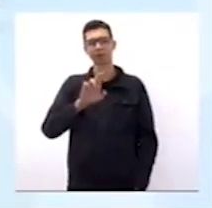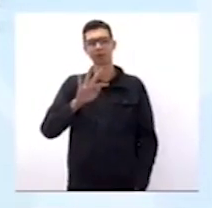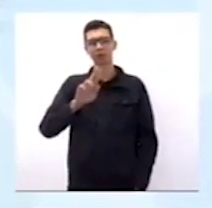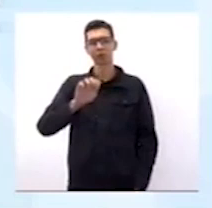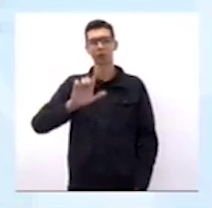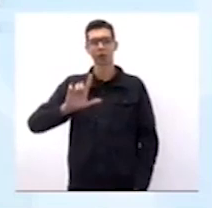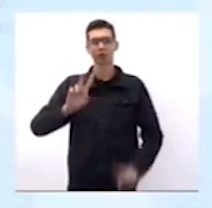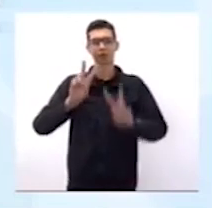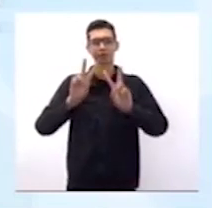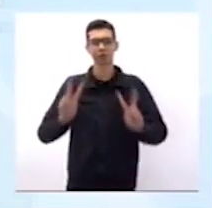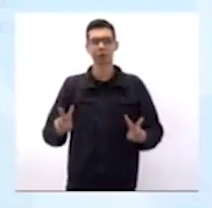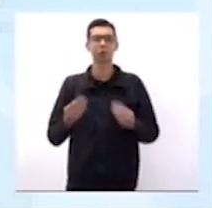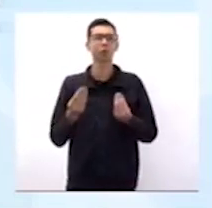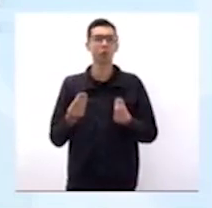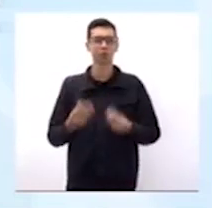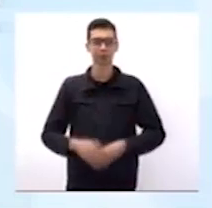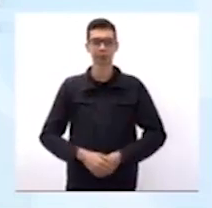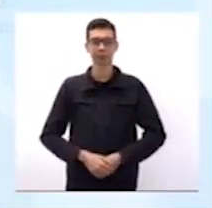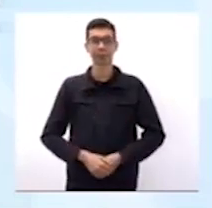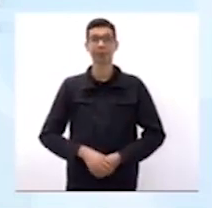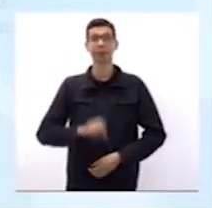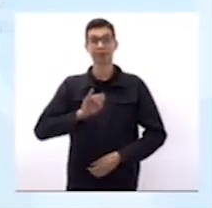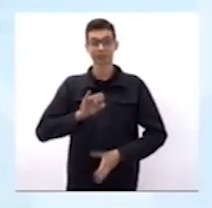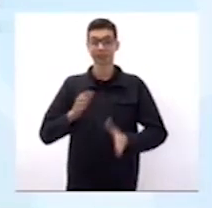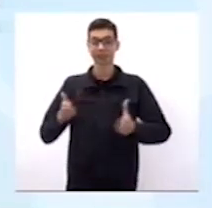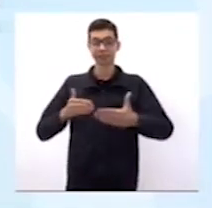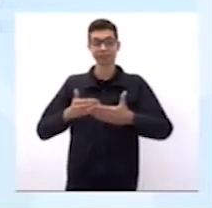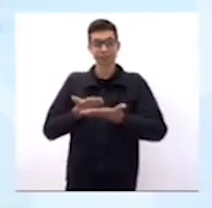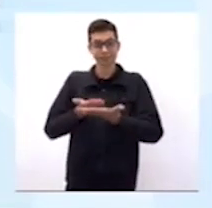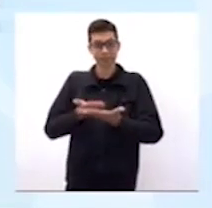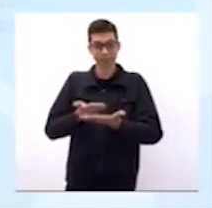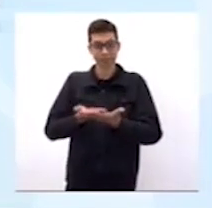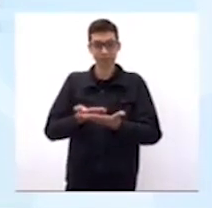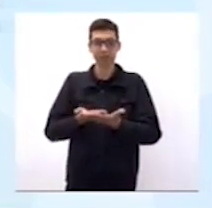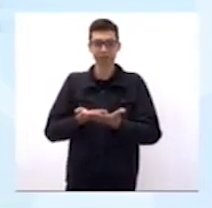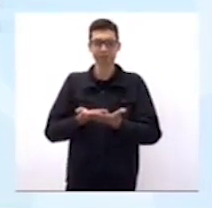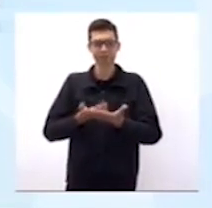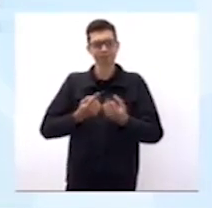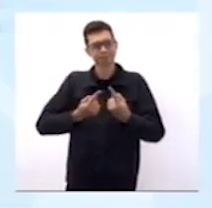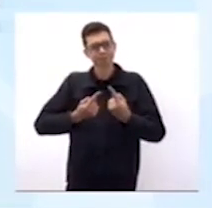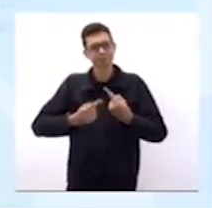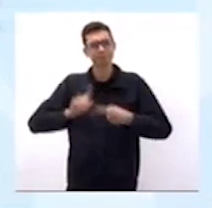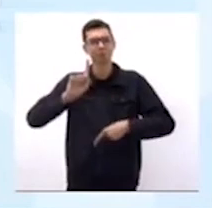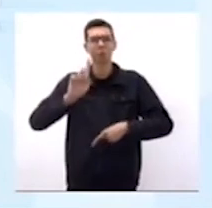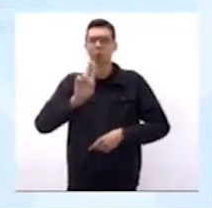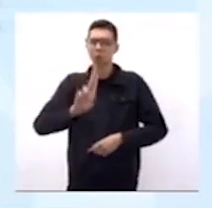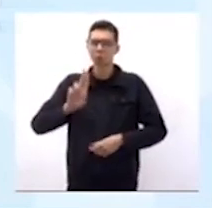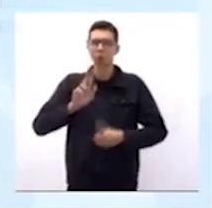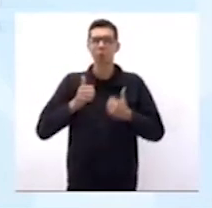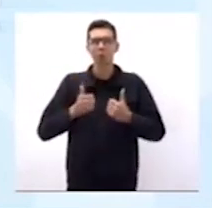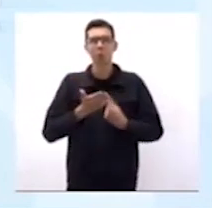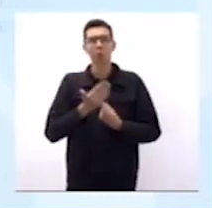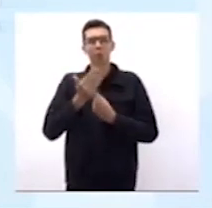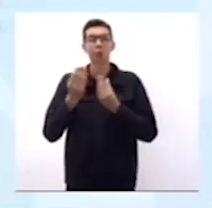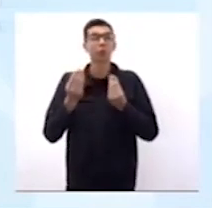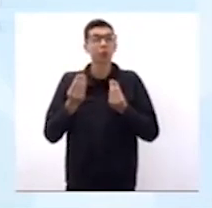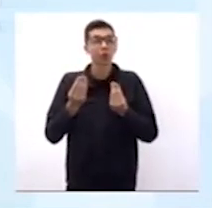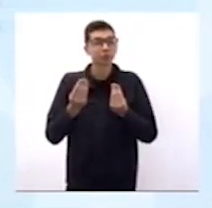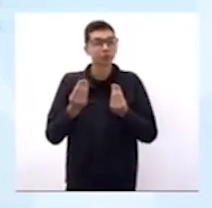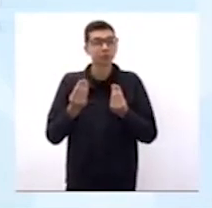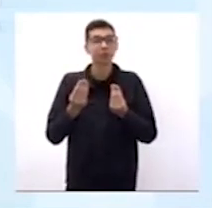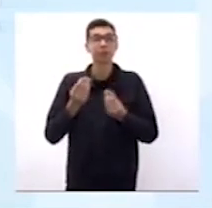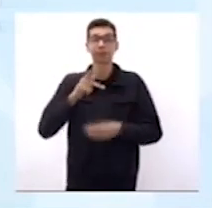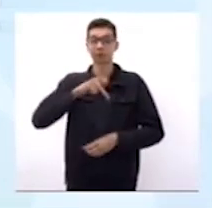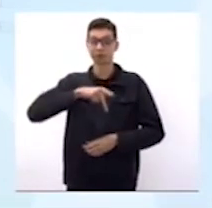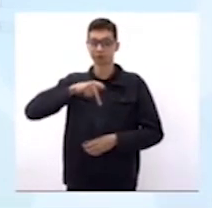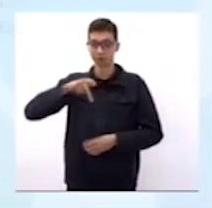A sala de aula virtual, quando utilizada toda a sua potencialidade, apresenta aspectos colaborativos entre professores